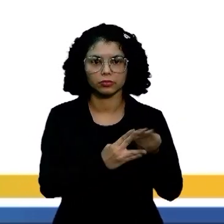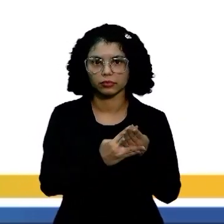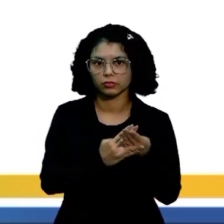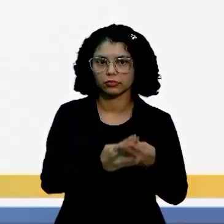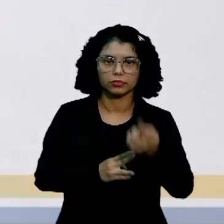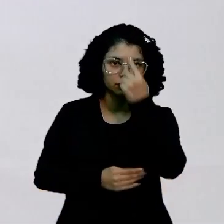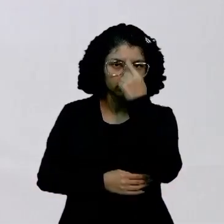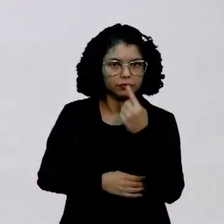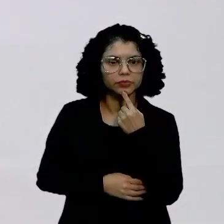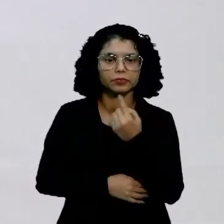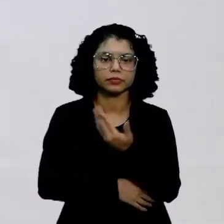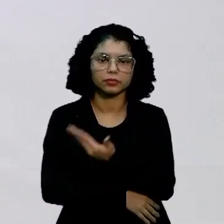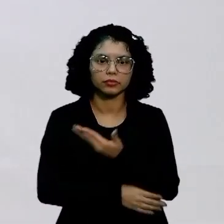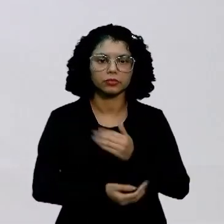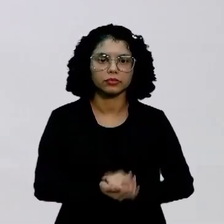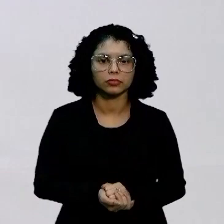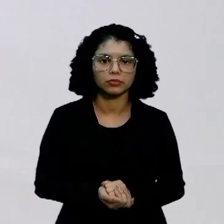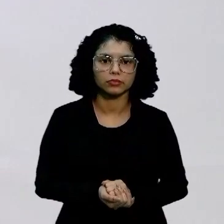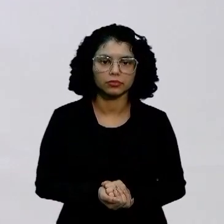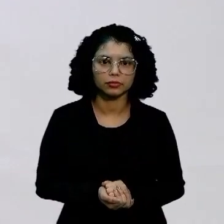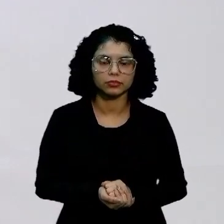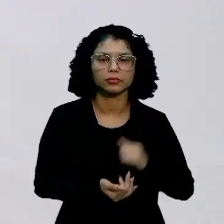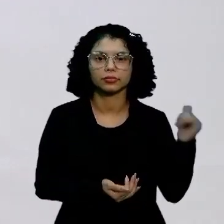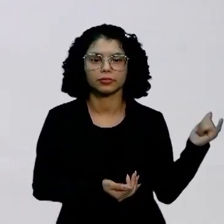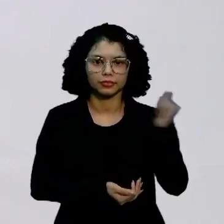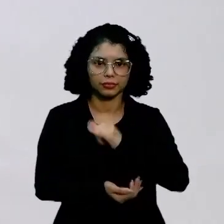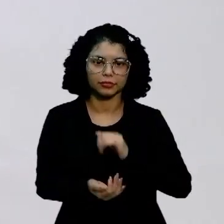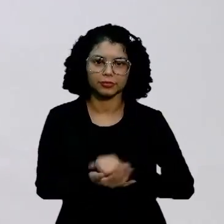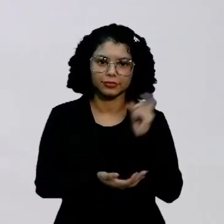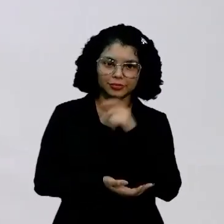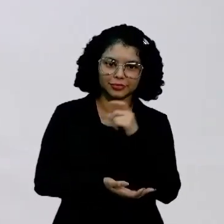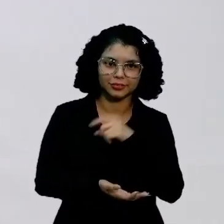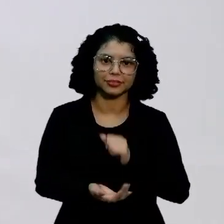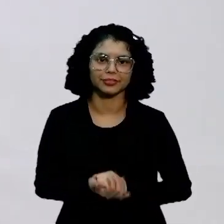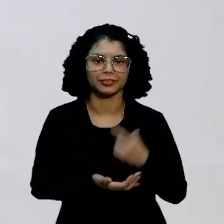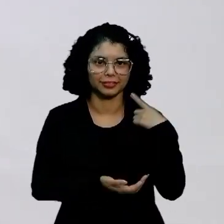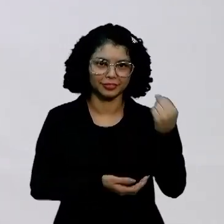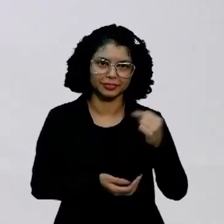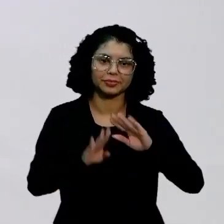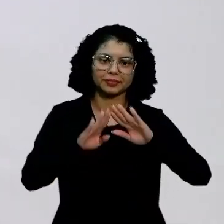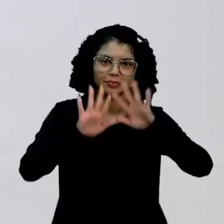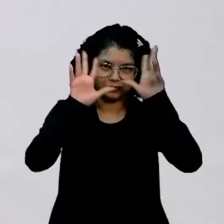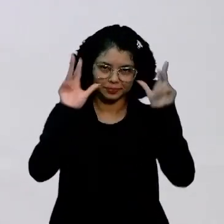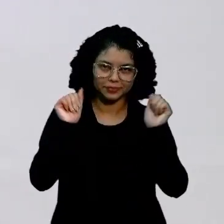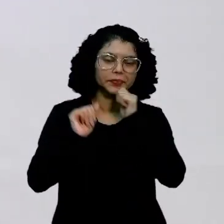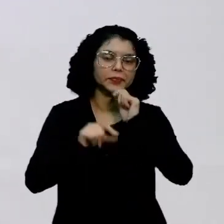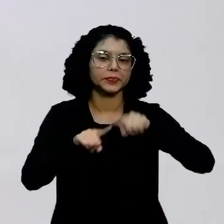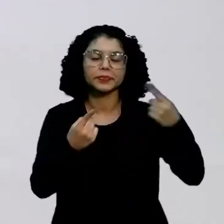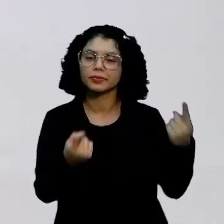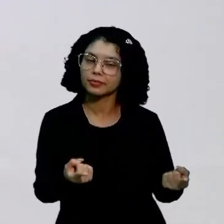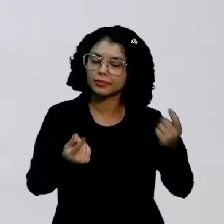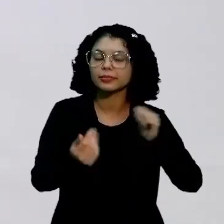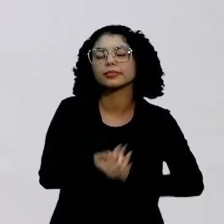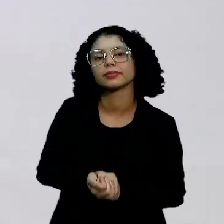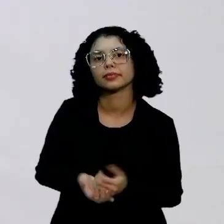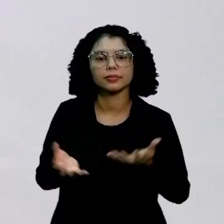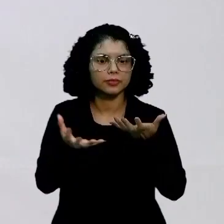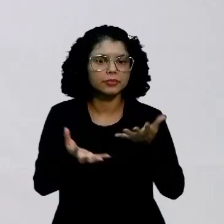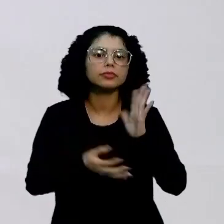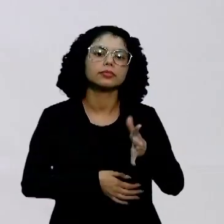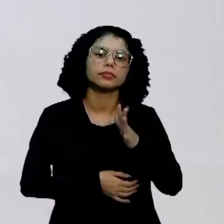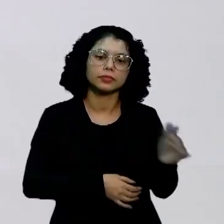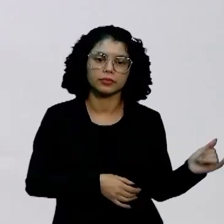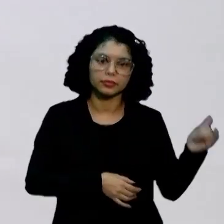imagem bonita. A professora gosta de viajar. Mentira, a professora nunca saiu do Acre. Mas enfim, provavelmente quem já viajou